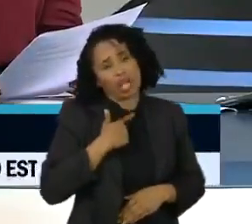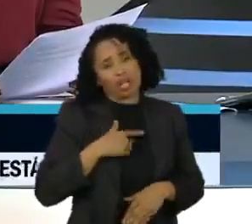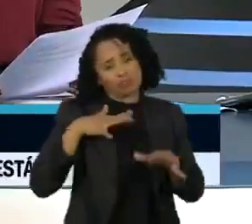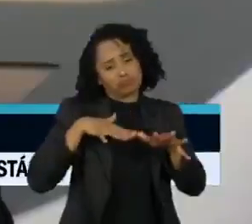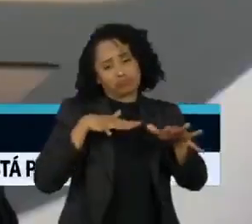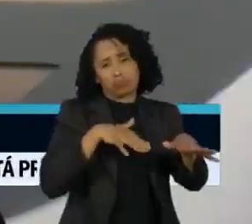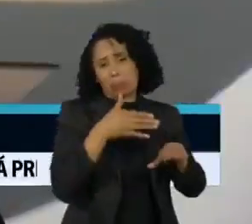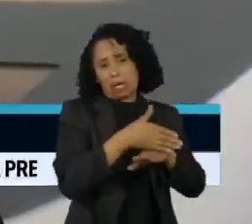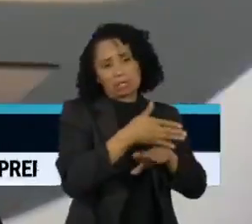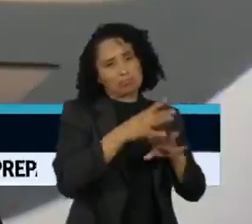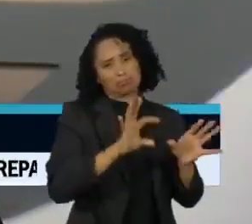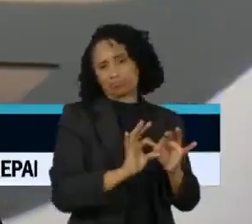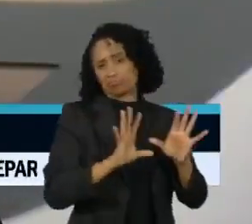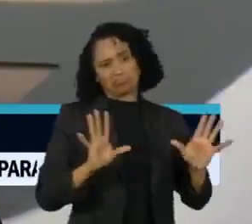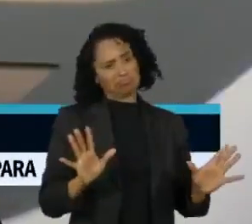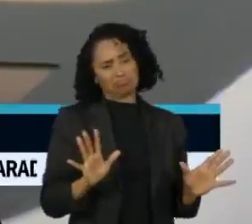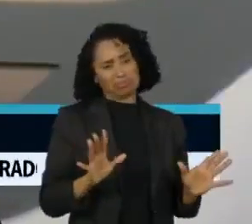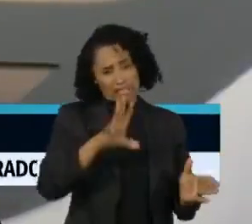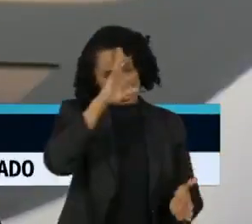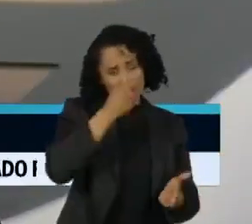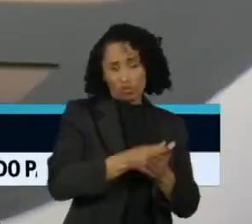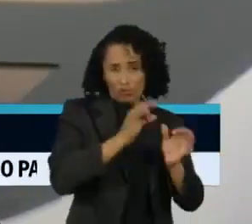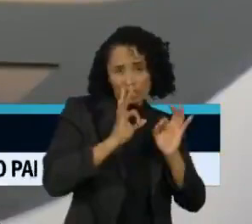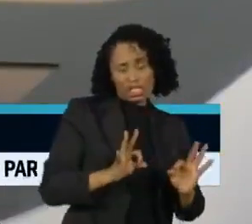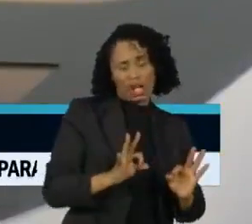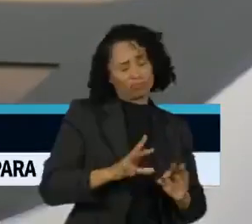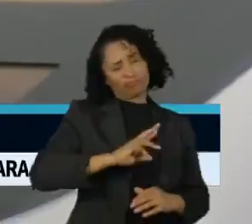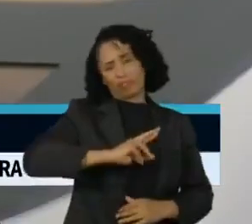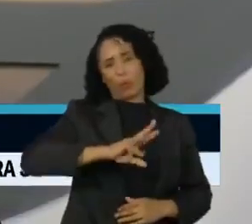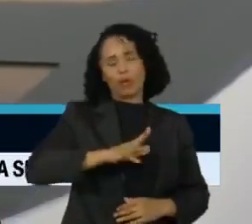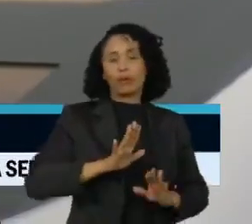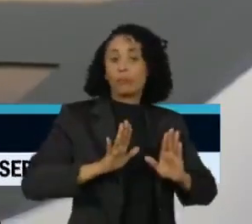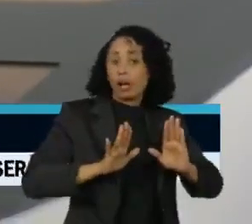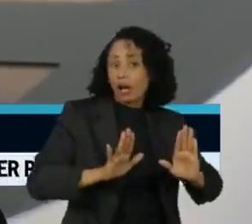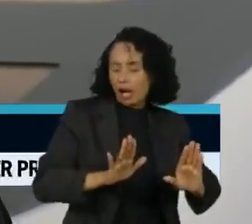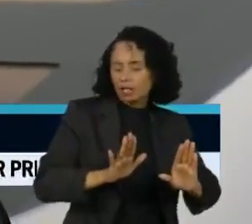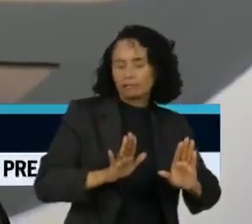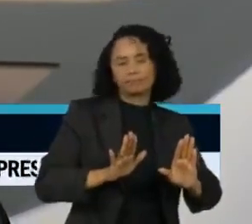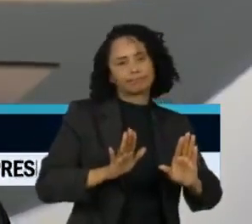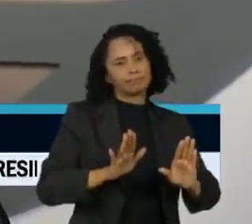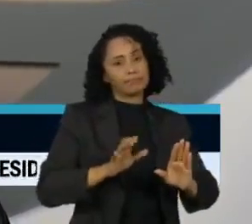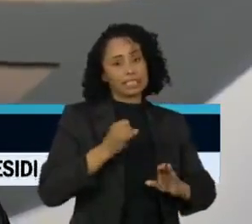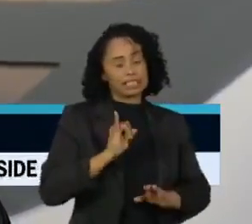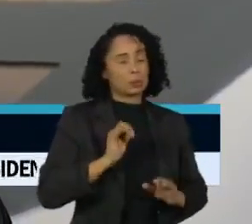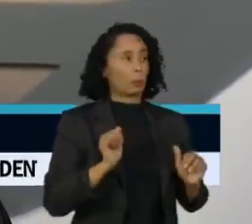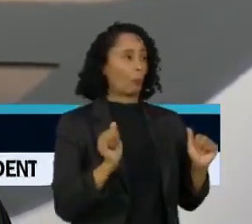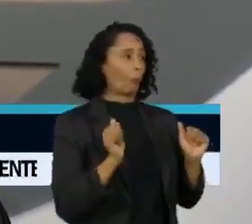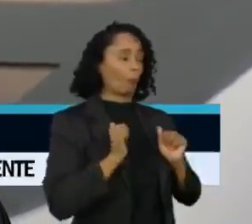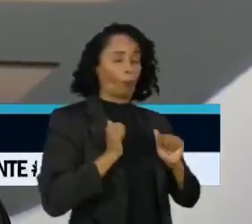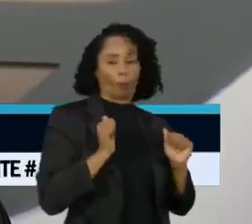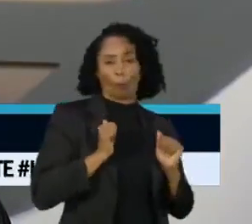oficial. Mas é porque tem uma coisa que é o seguinte, a neutralidade